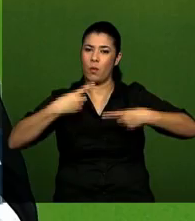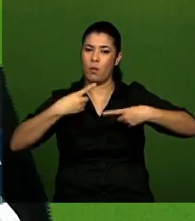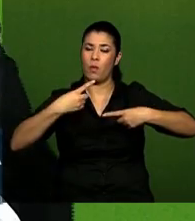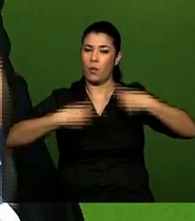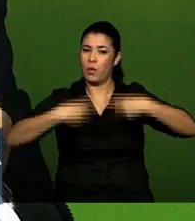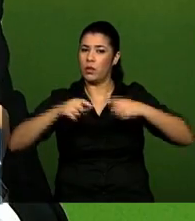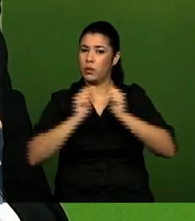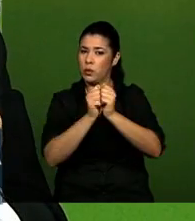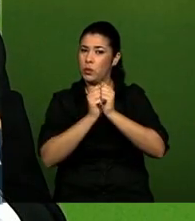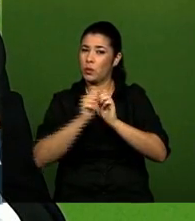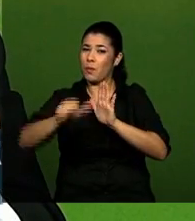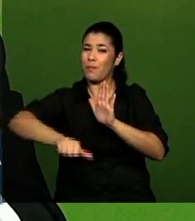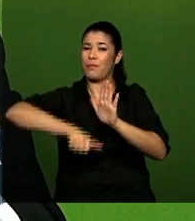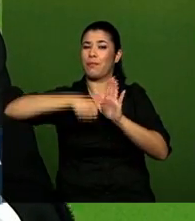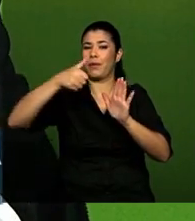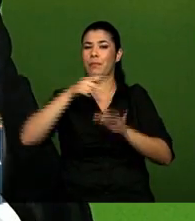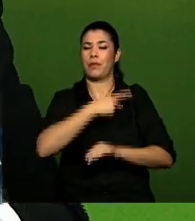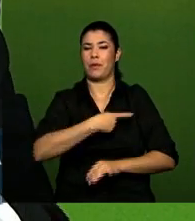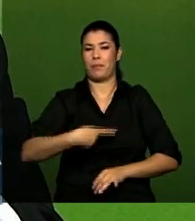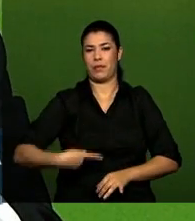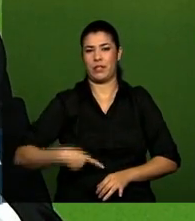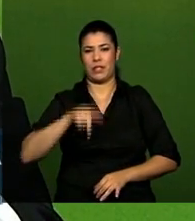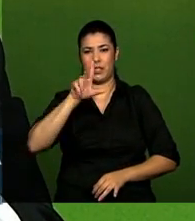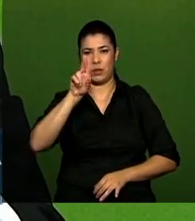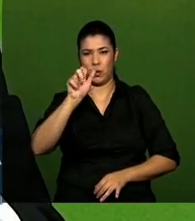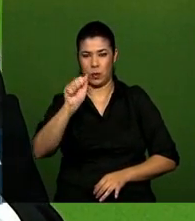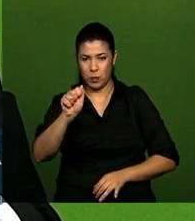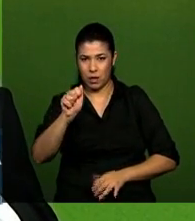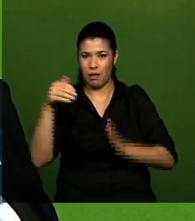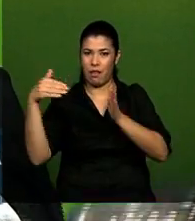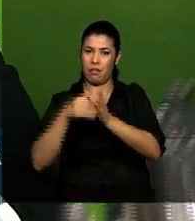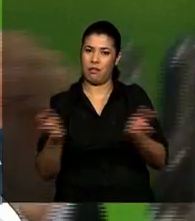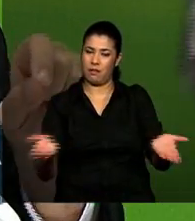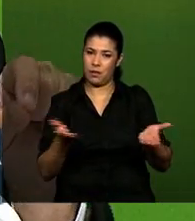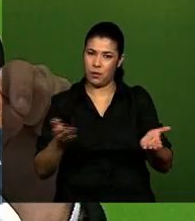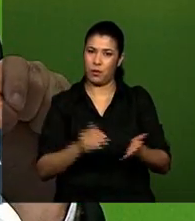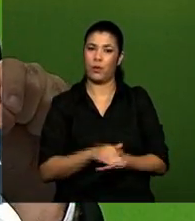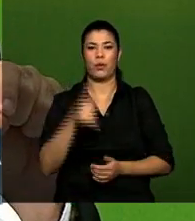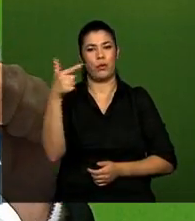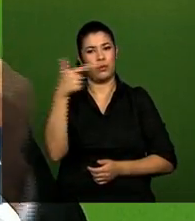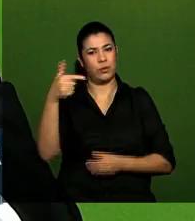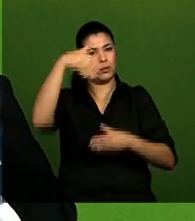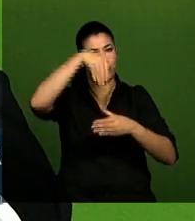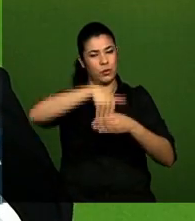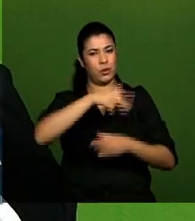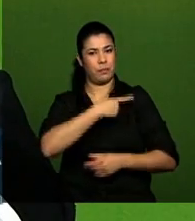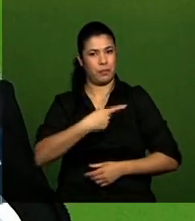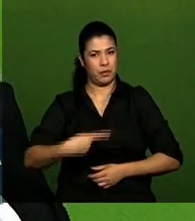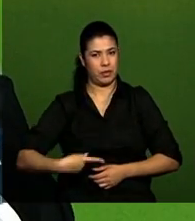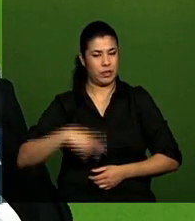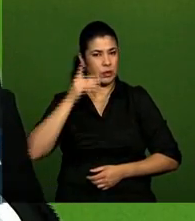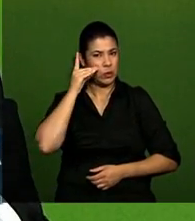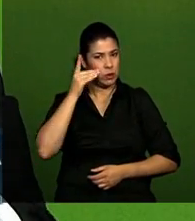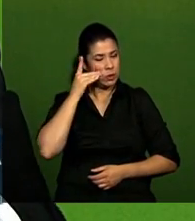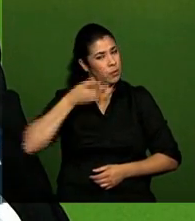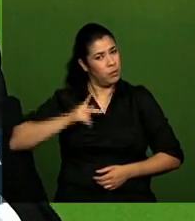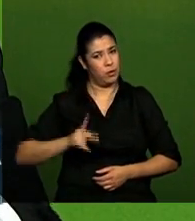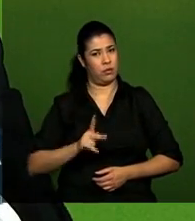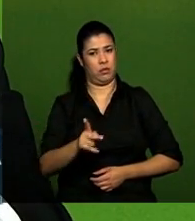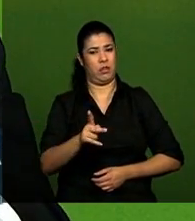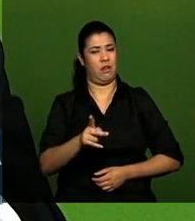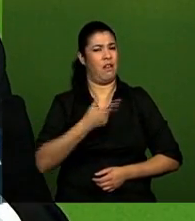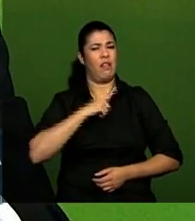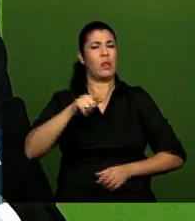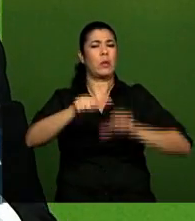Lula no primeiro mandato da presidente Dilma vai continuar não há nenhuma alteração do nosso compromisso